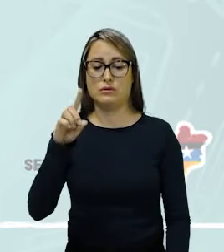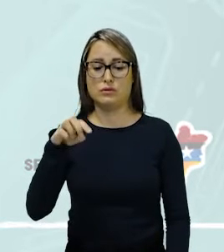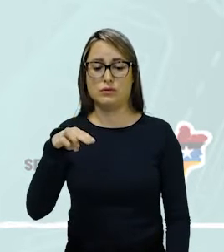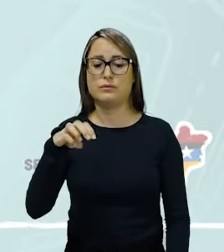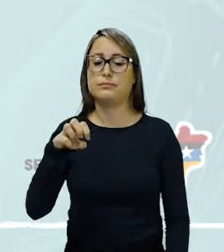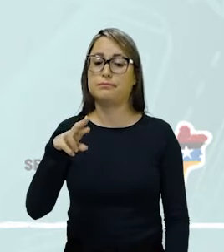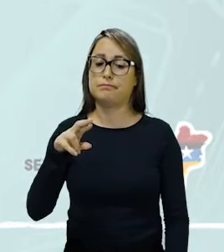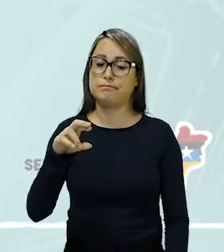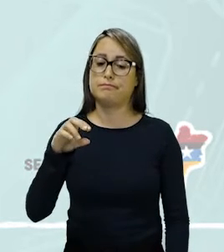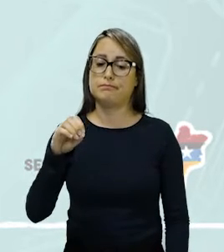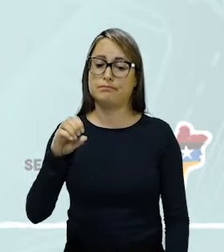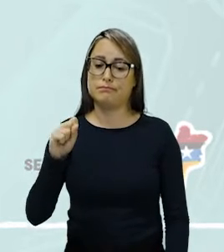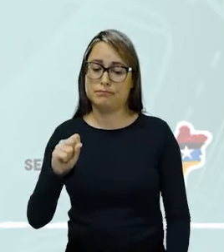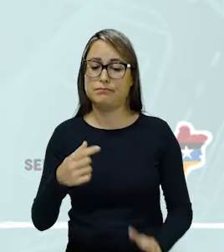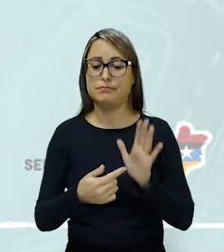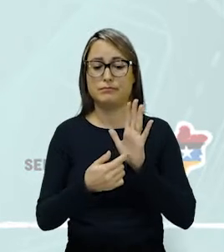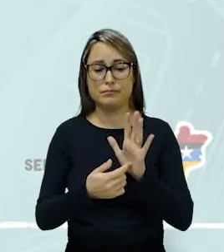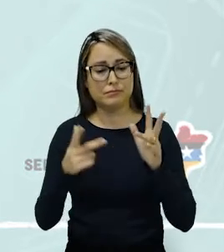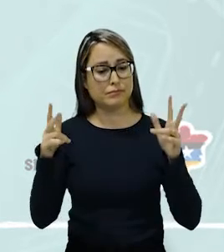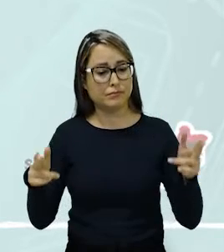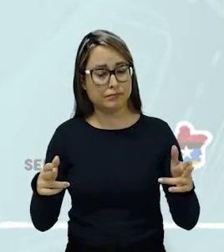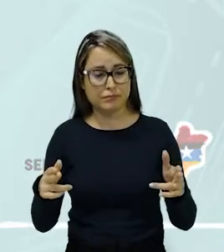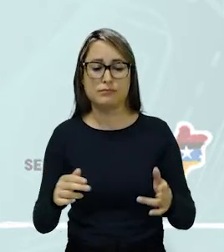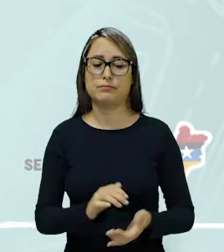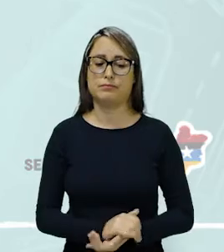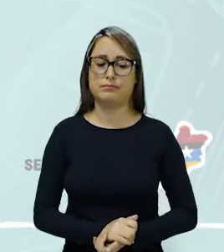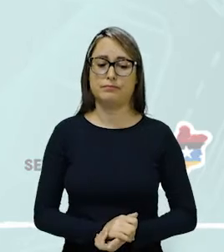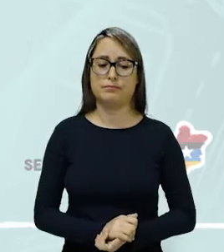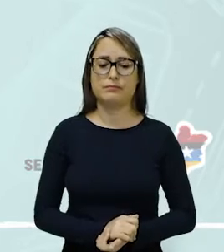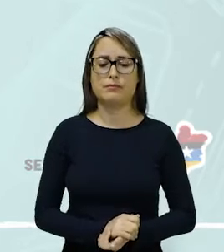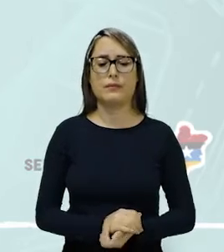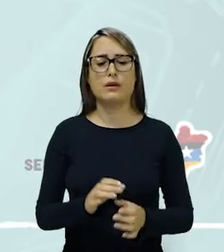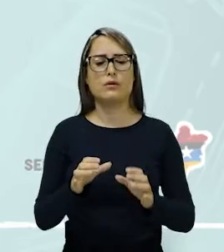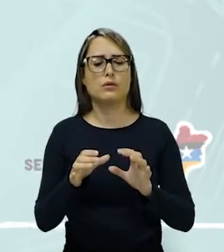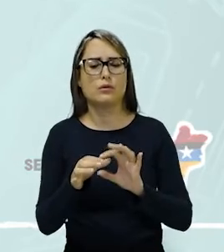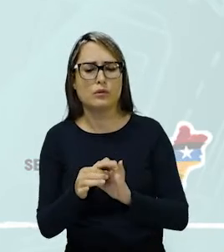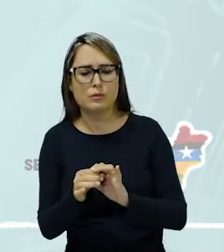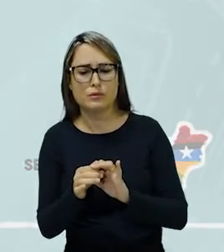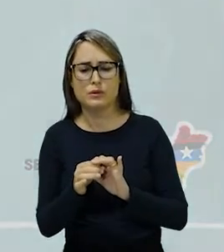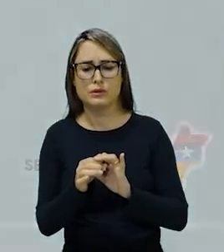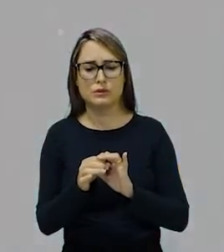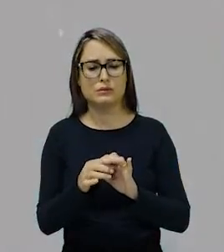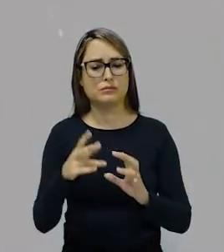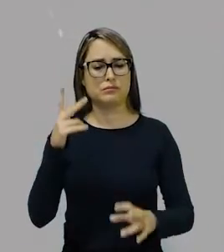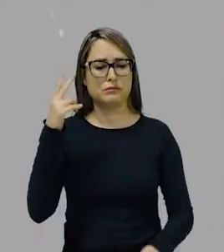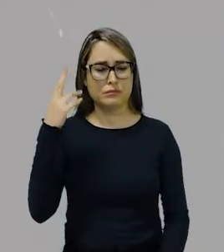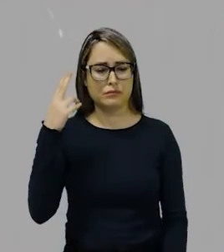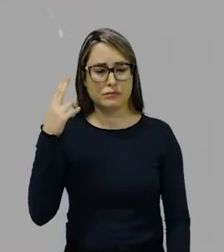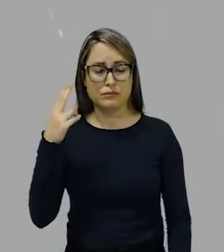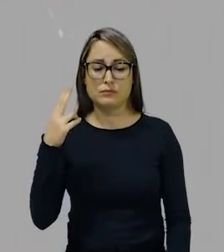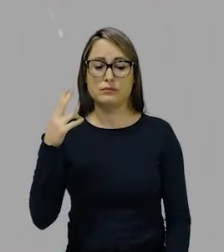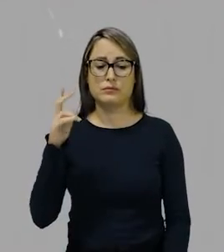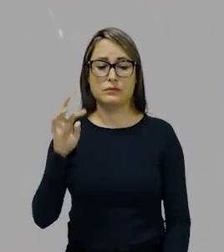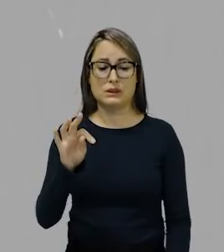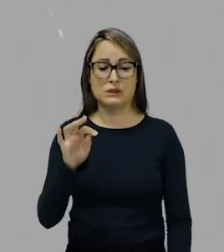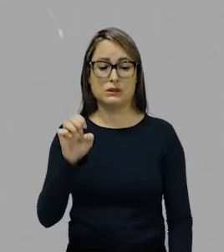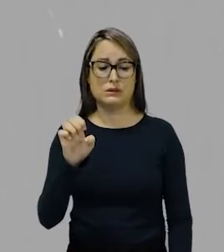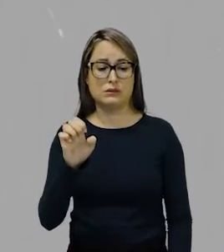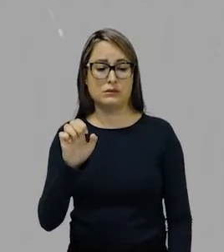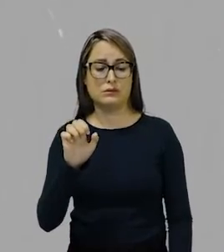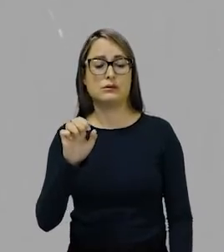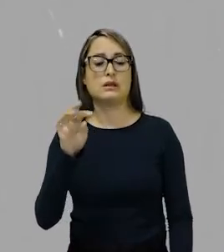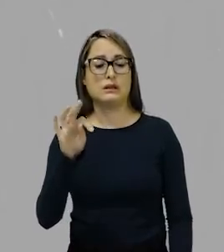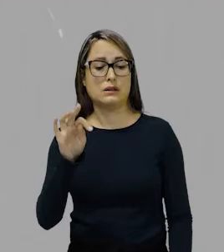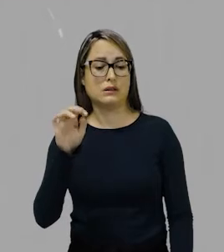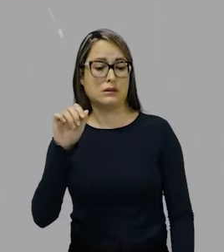que o composto apresentado seja um feromônio natural, que seu tautômero seja um potencial substituto.